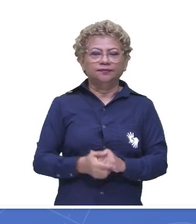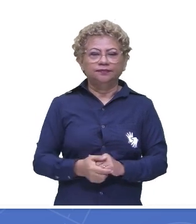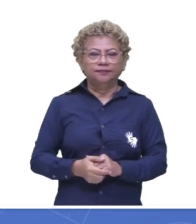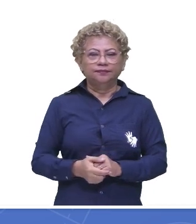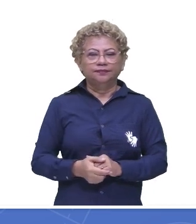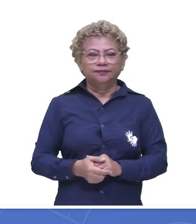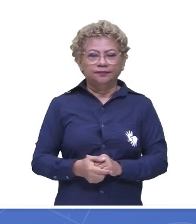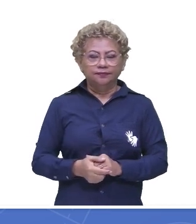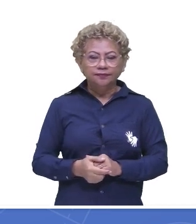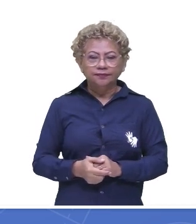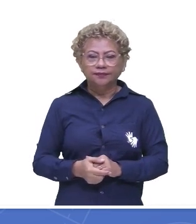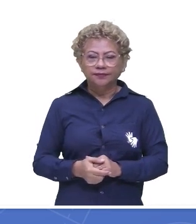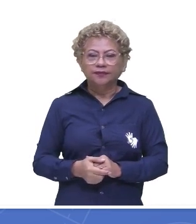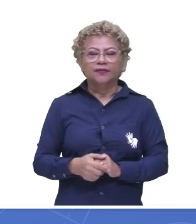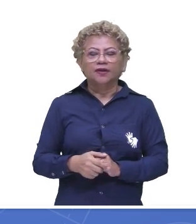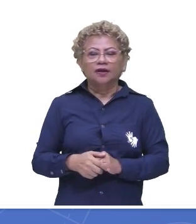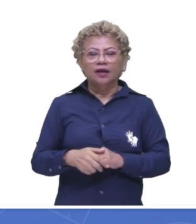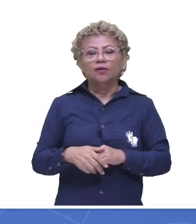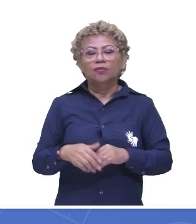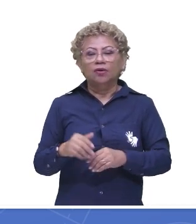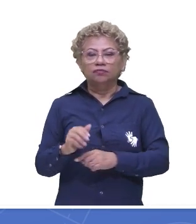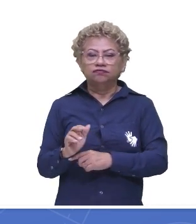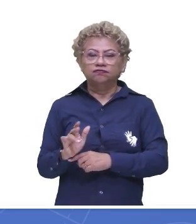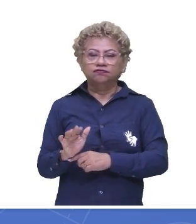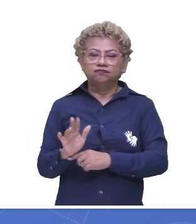é sinônimo da vaporização, tá certo?